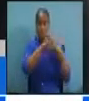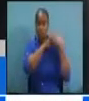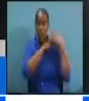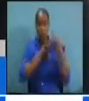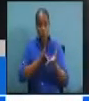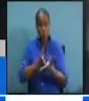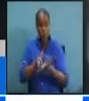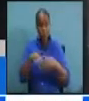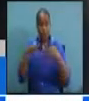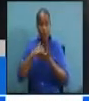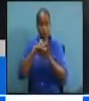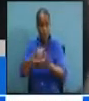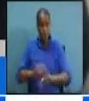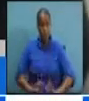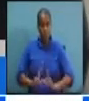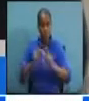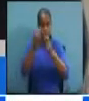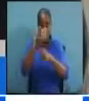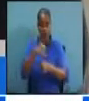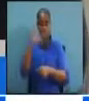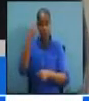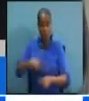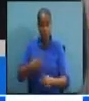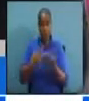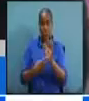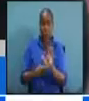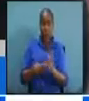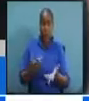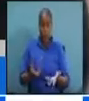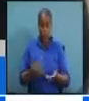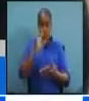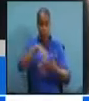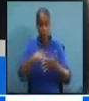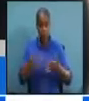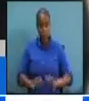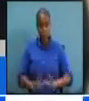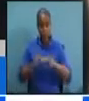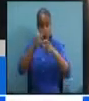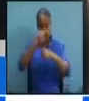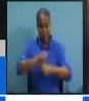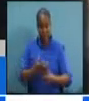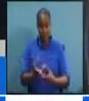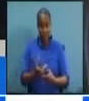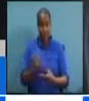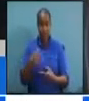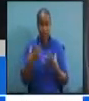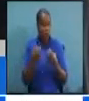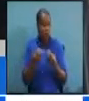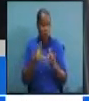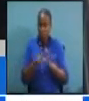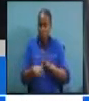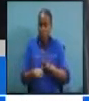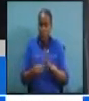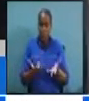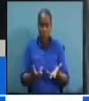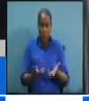responsabilidade de continuar a apoiar o desenvolvimento do país. É de ver, por exemplo, que no âmbito do Plano de Desenvolvimento Sustentável, né, existe um conjunto de